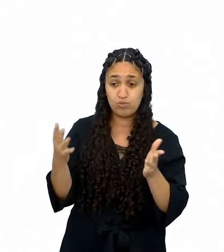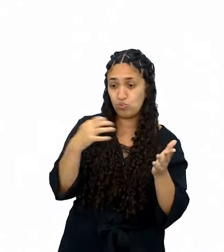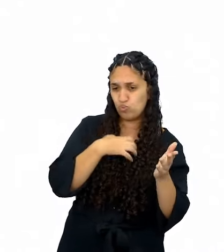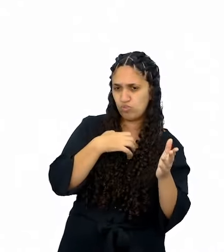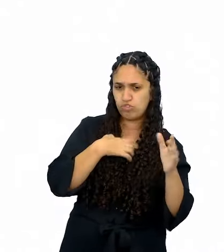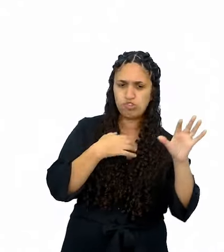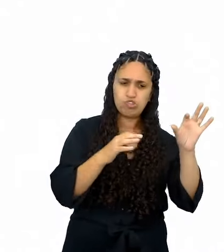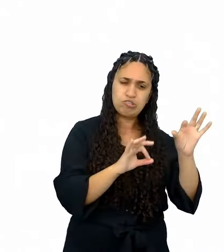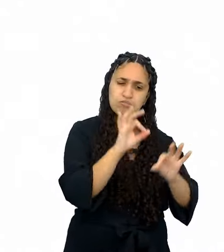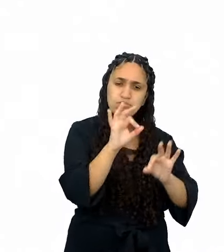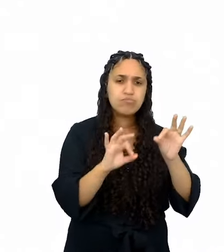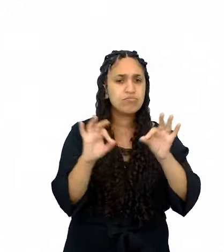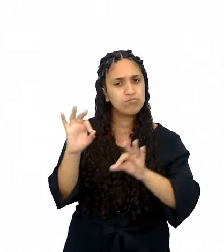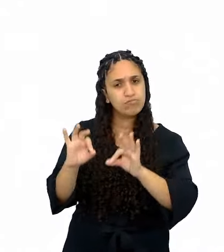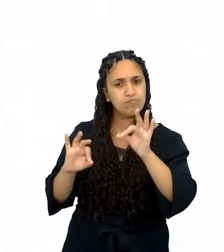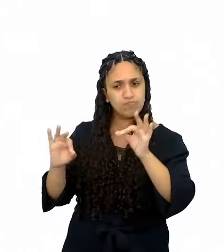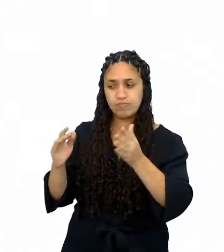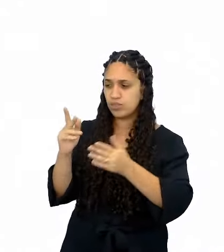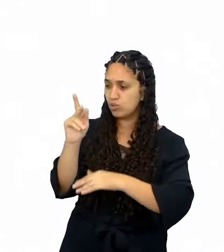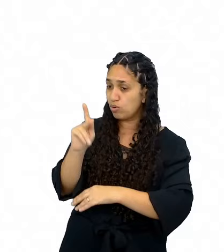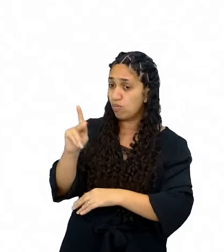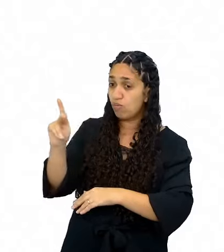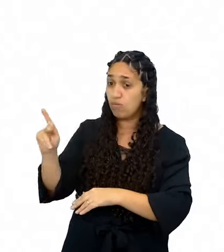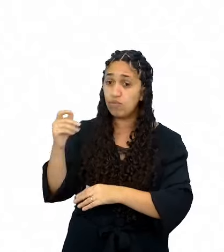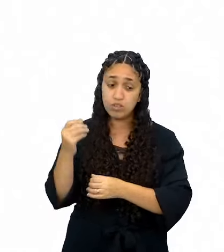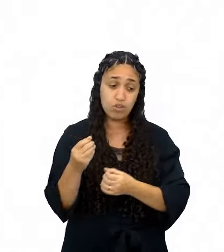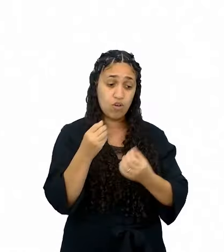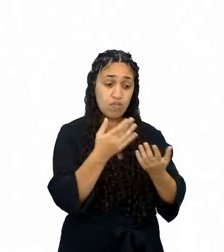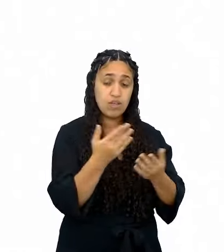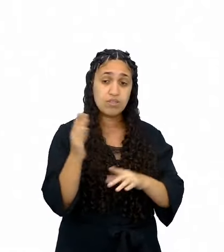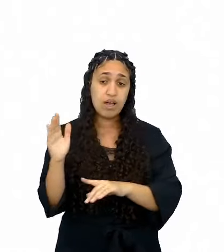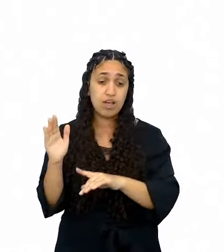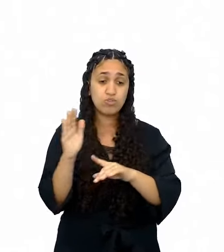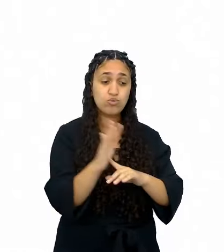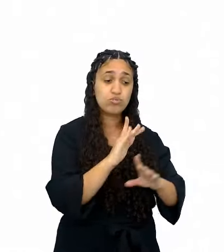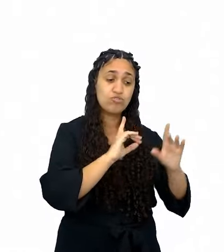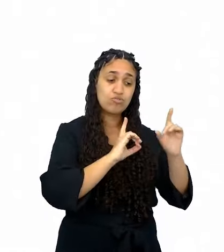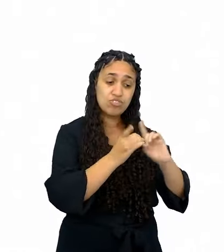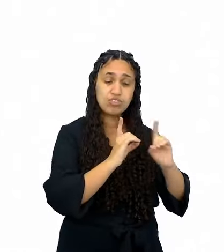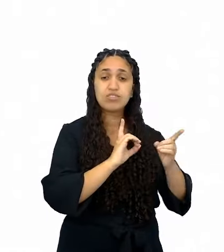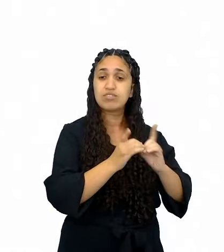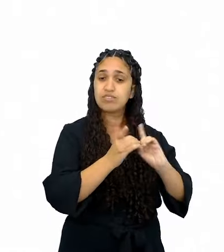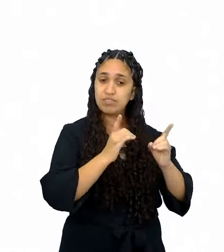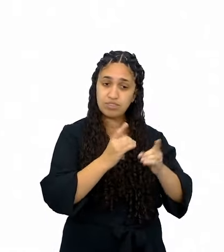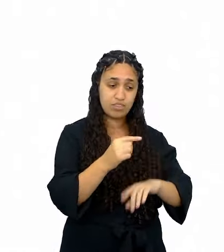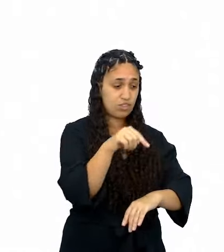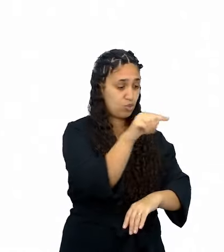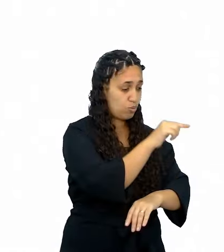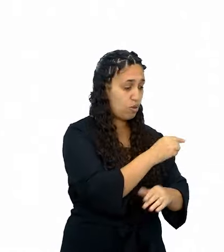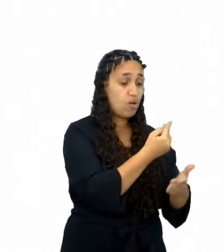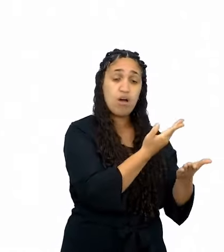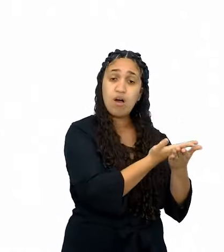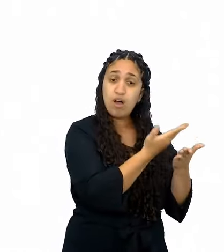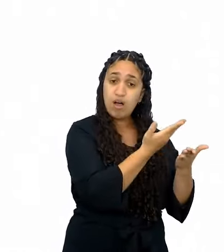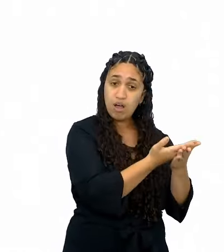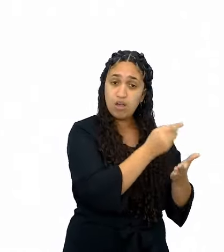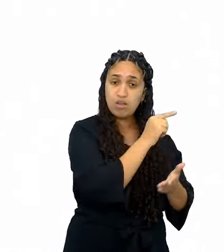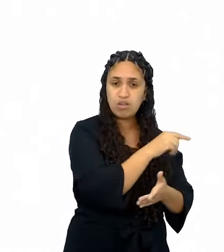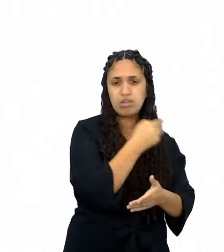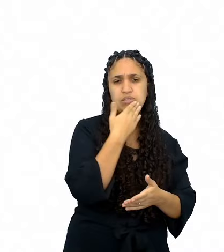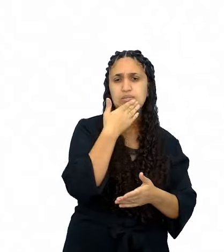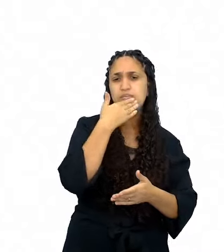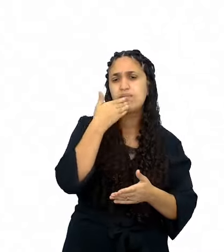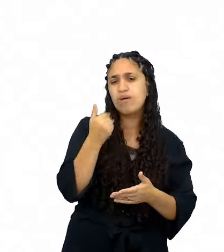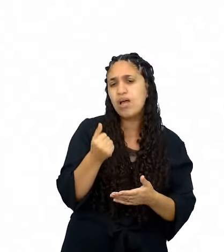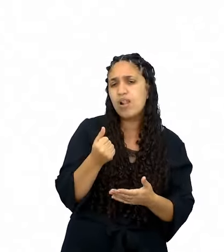que os estudantes tenham melhores condições de realizar as próximas atividades dessa sequência, a 8 e